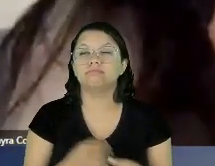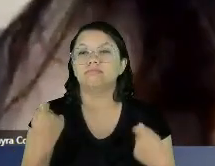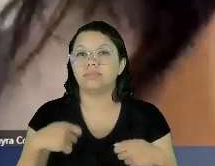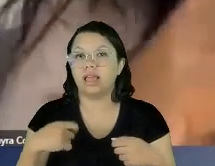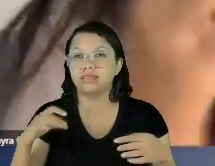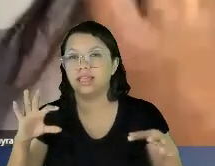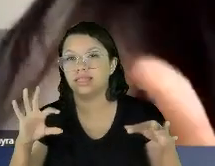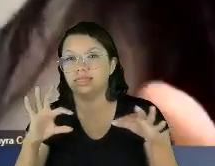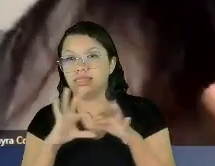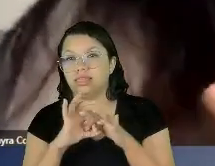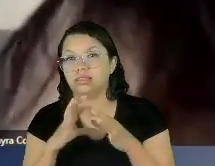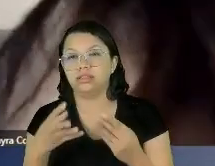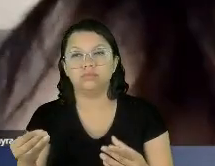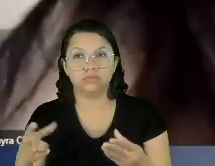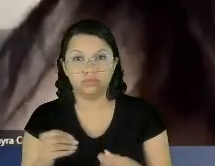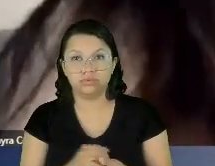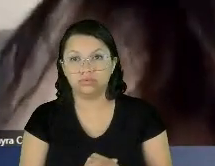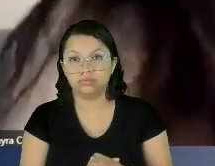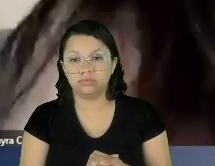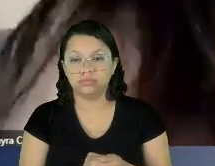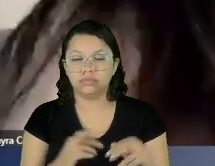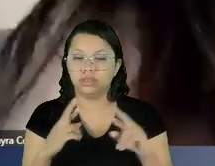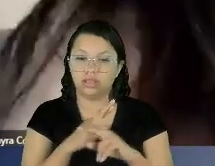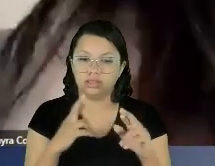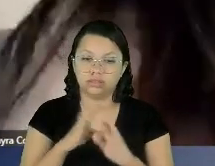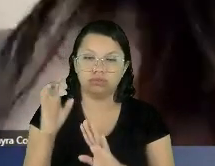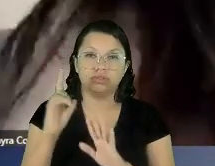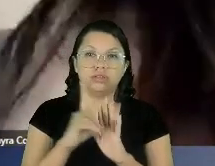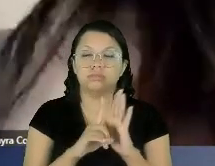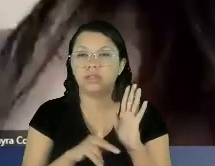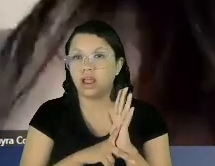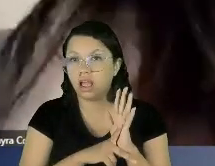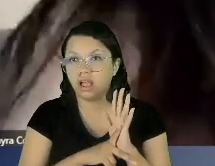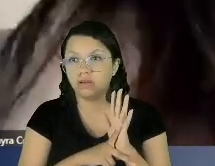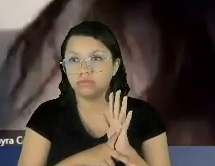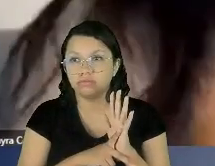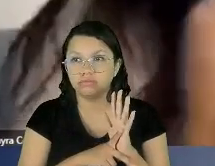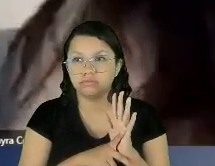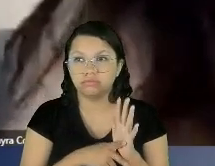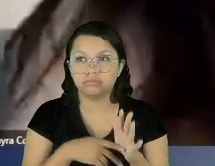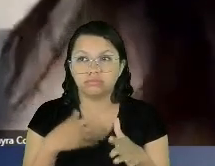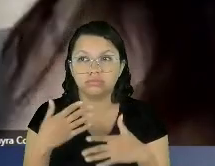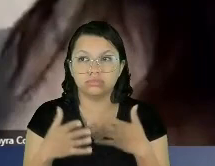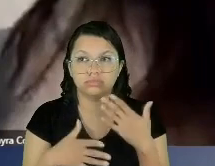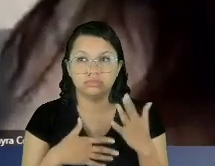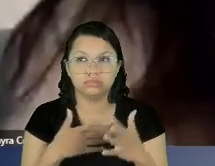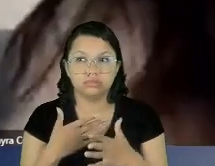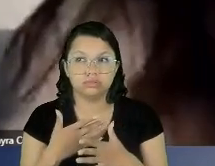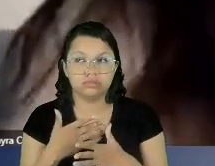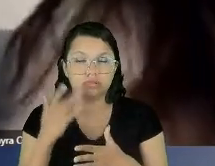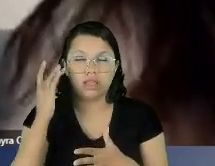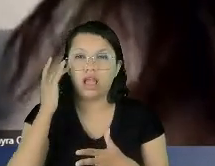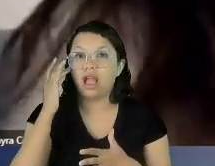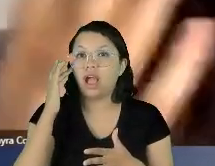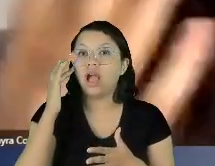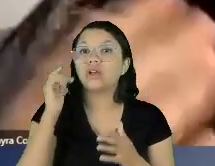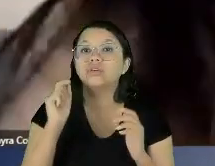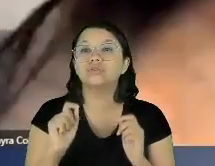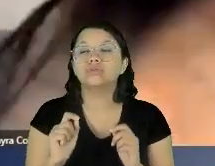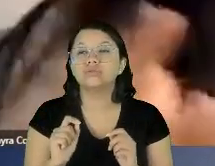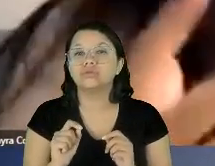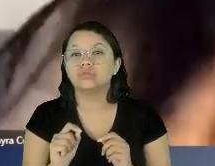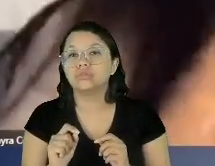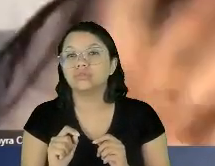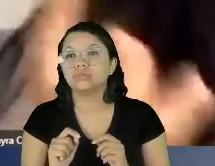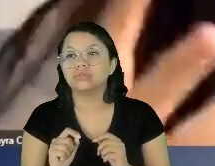precisa, é muito conectado, né? E, de novo, a questão do direito penal, não...